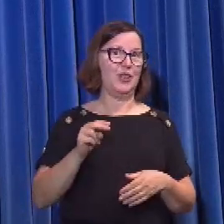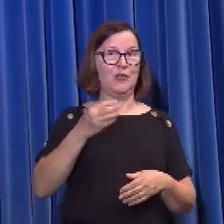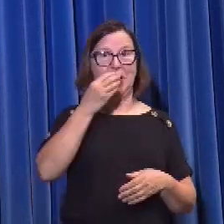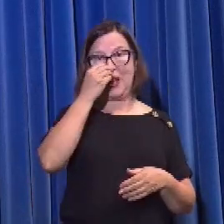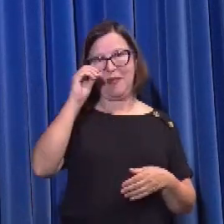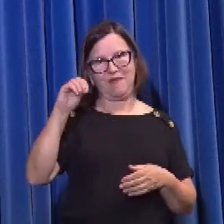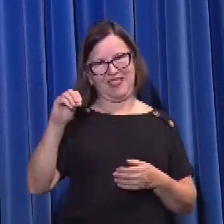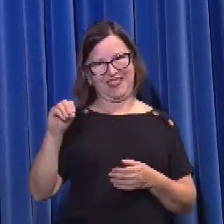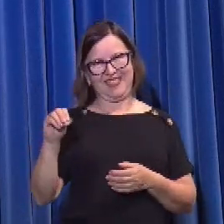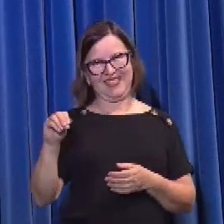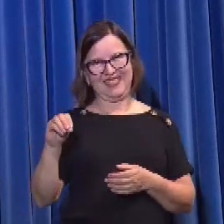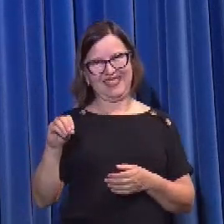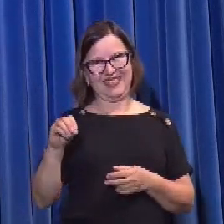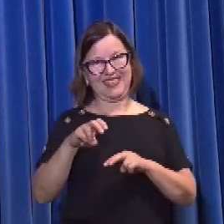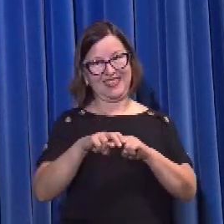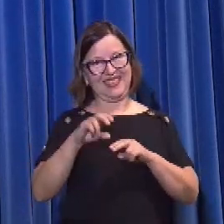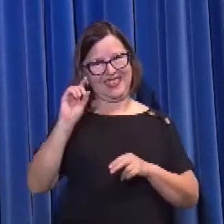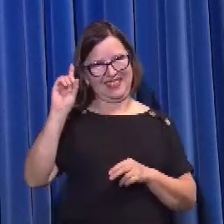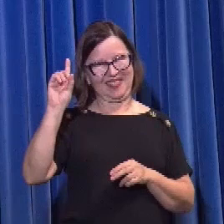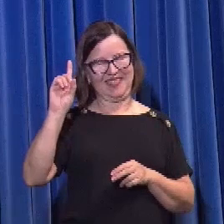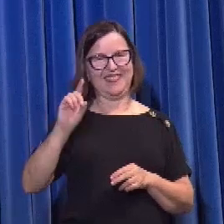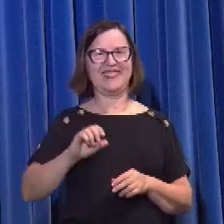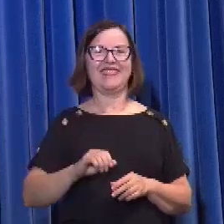abandonados. É isso que significa.